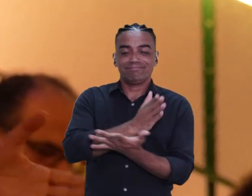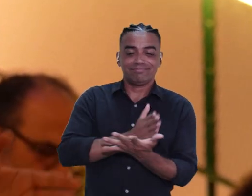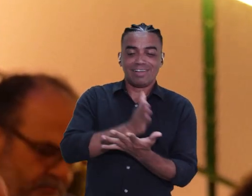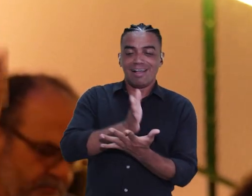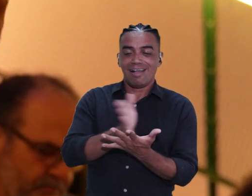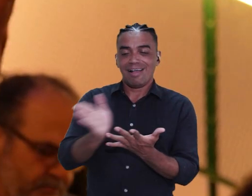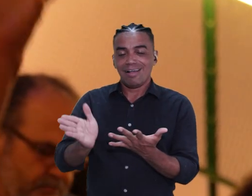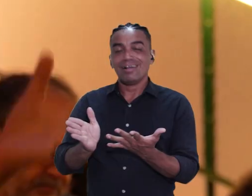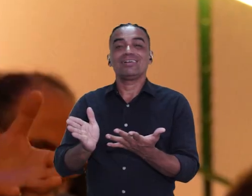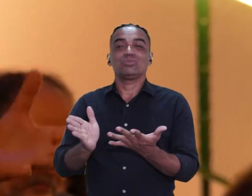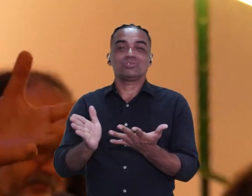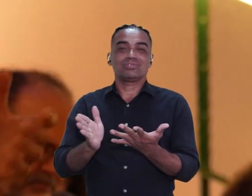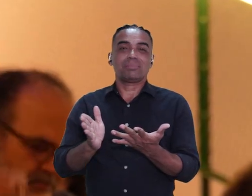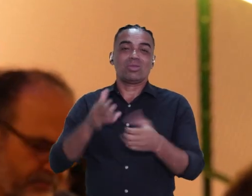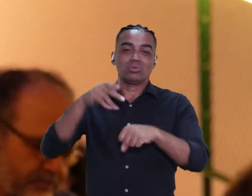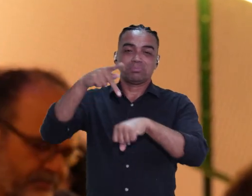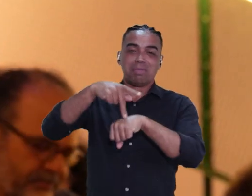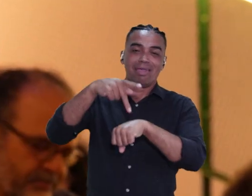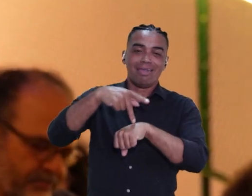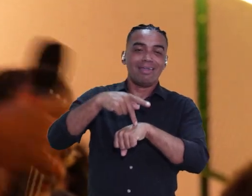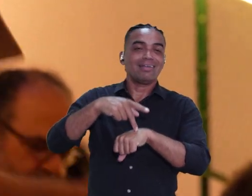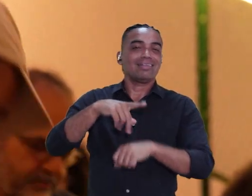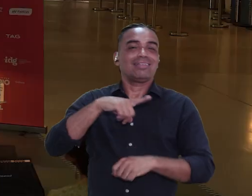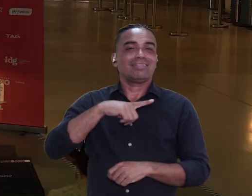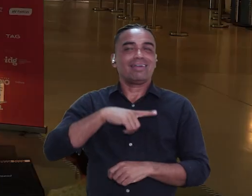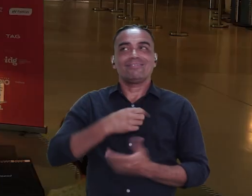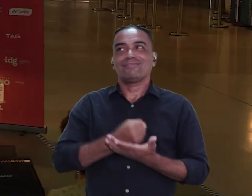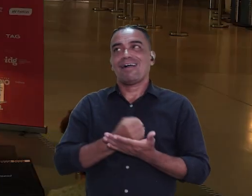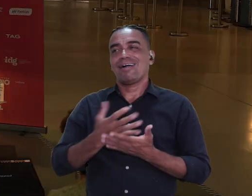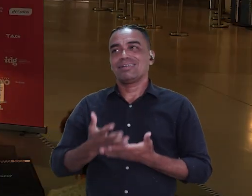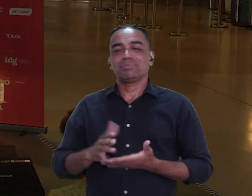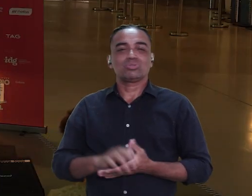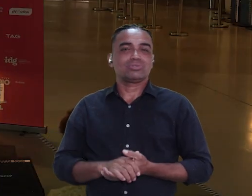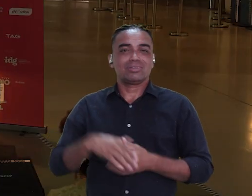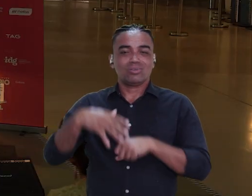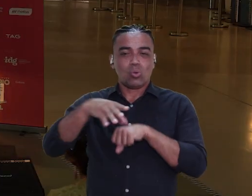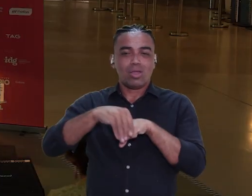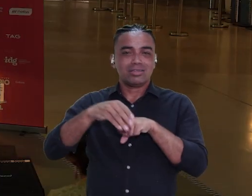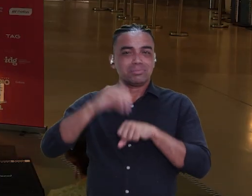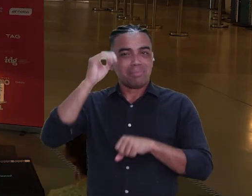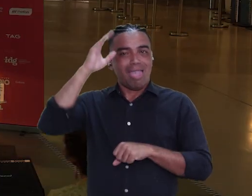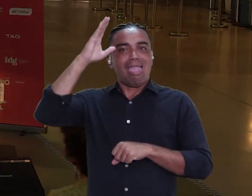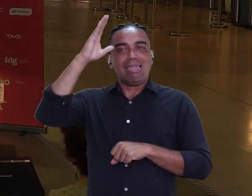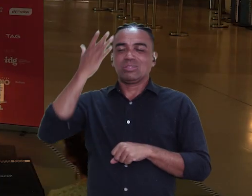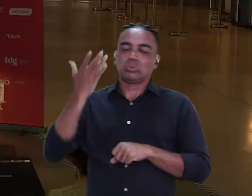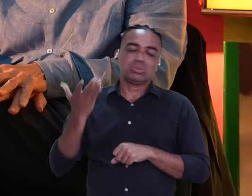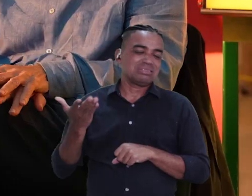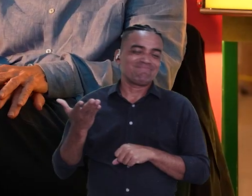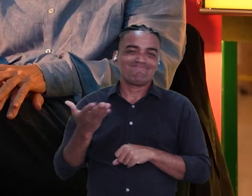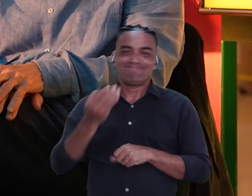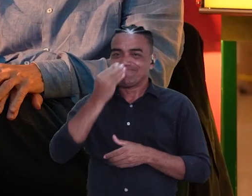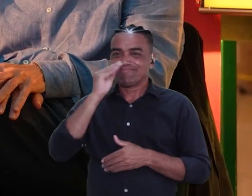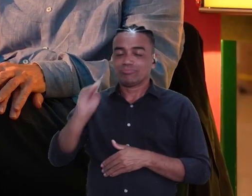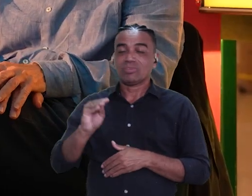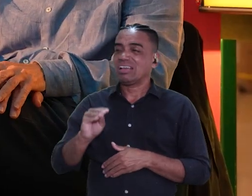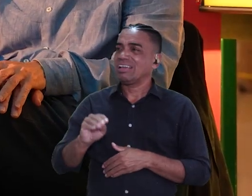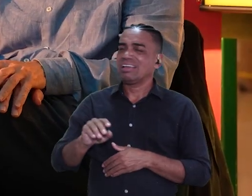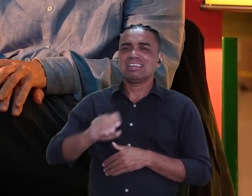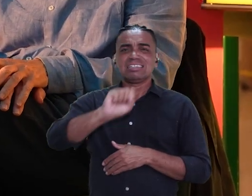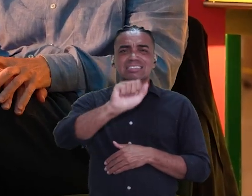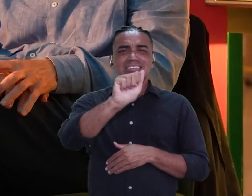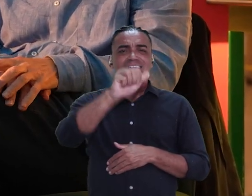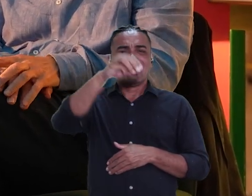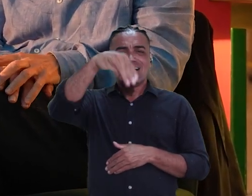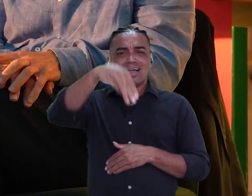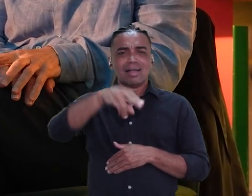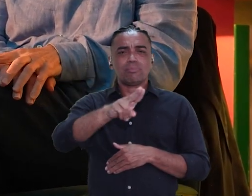tantas pedras, ainda tanta opacidade. Samuel, né? Luiz? Ah, desculpa, não sei de onde eu tirei